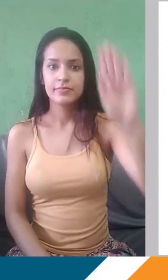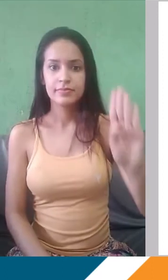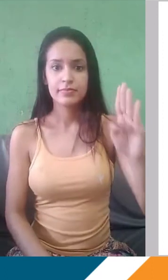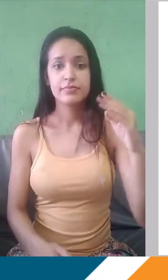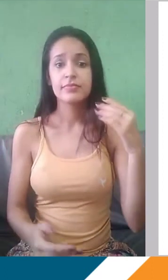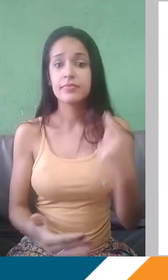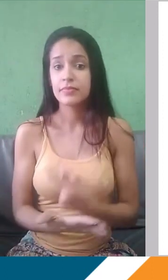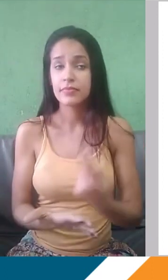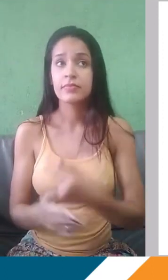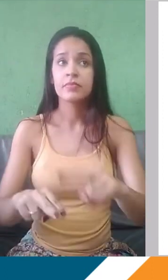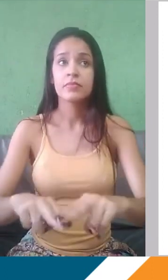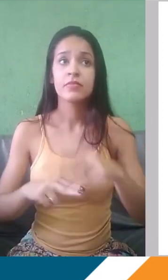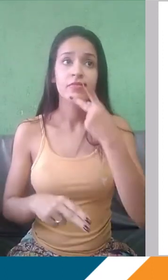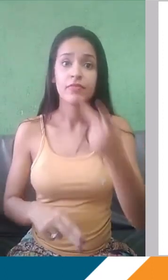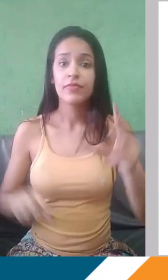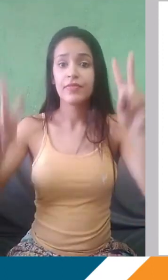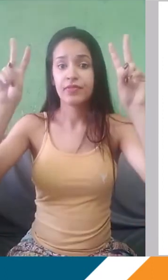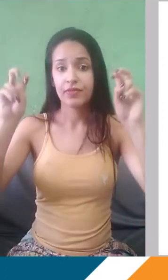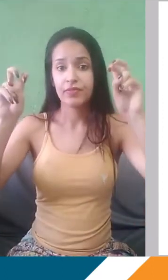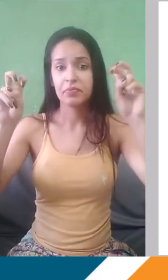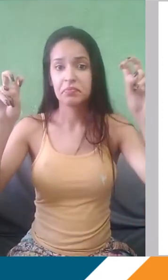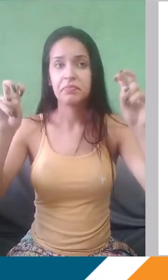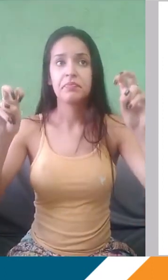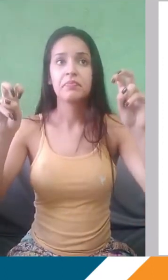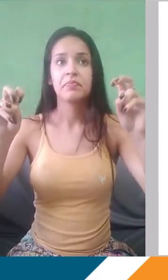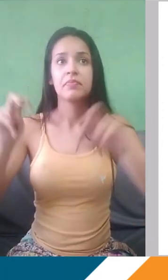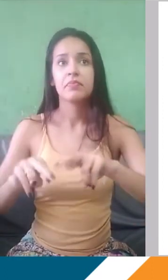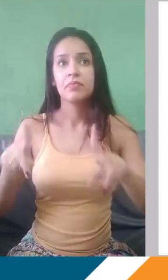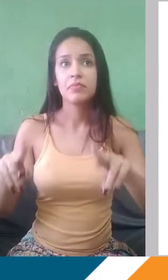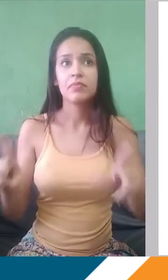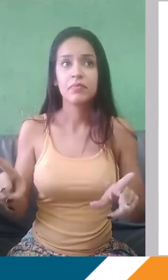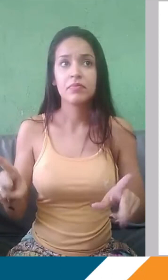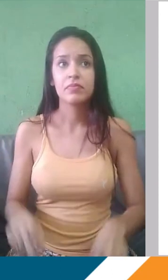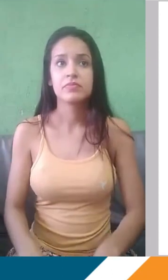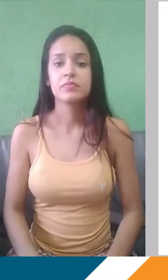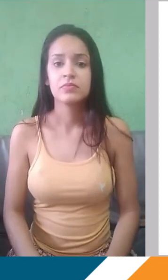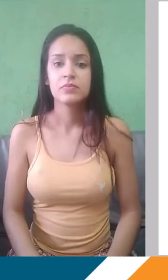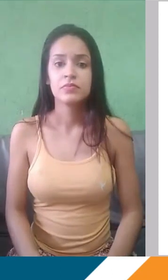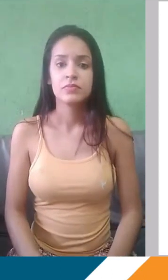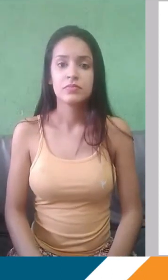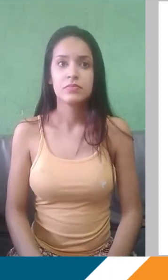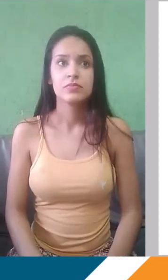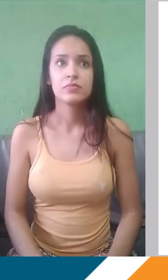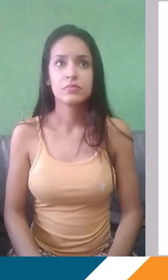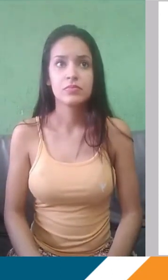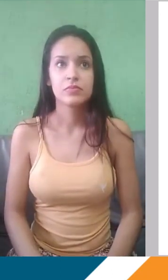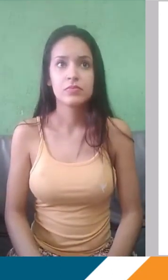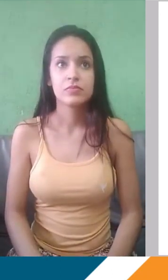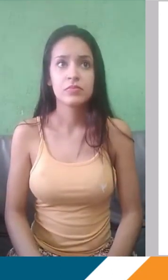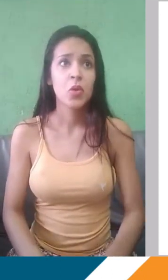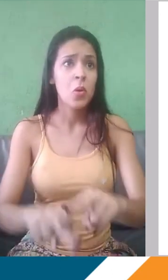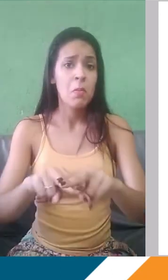estão incorretas, pois abordam temáticas periféricas, uma vez que o cartoon não trata do processo de produção